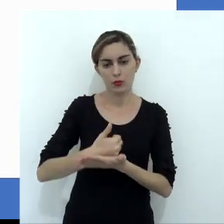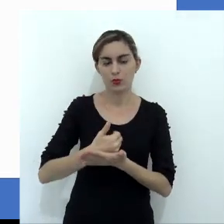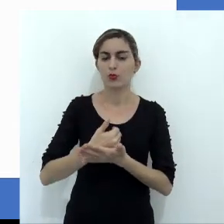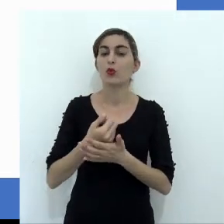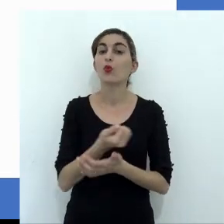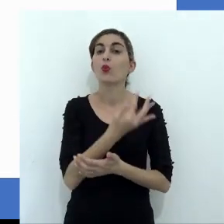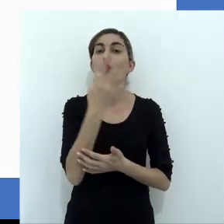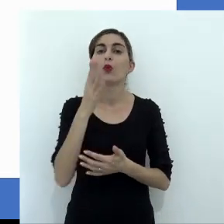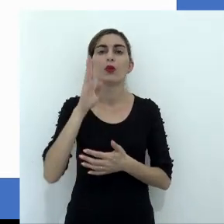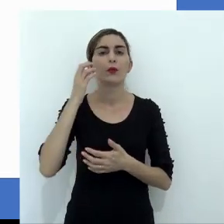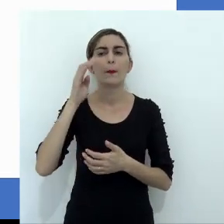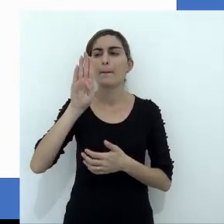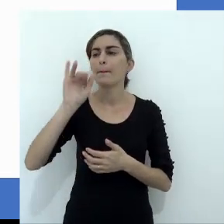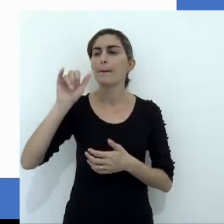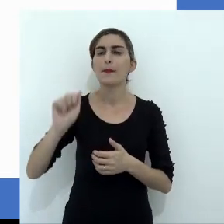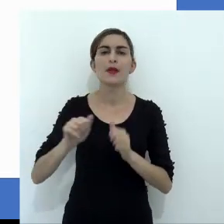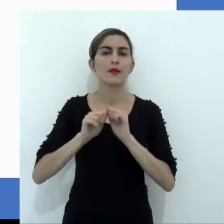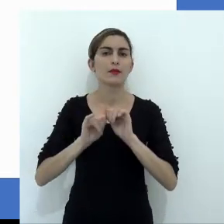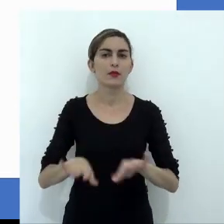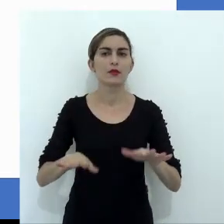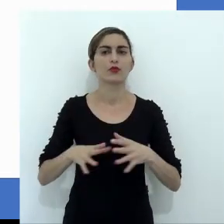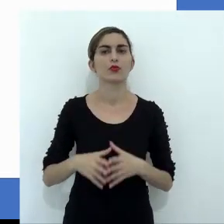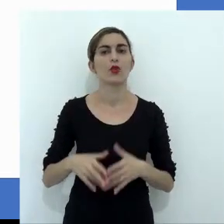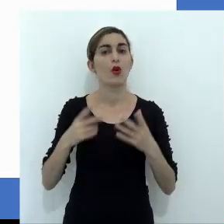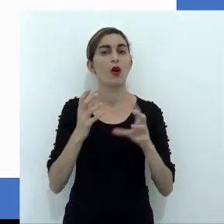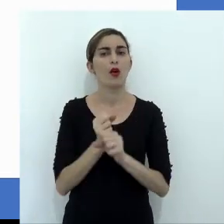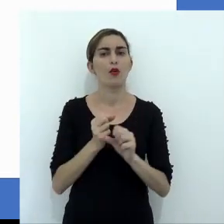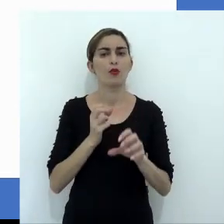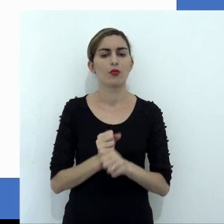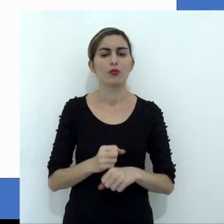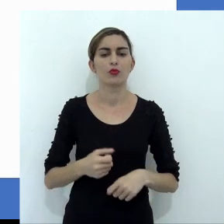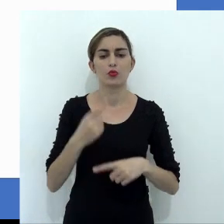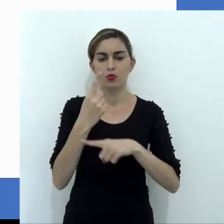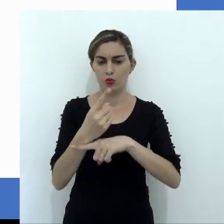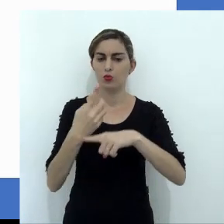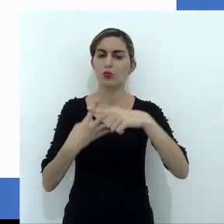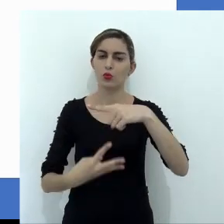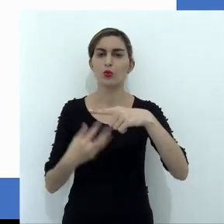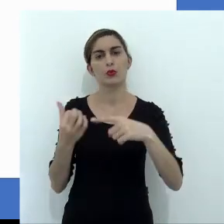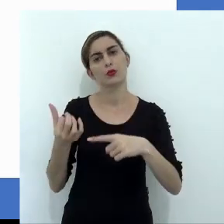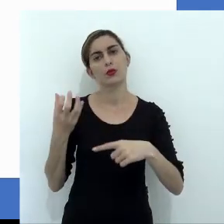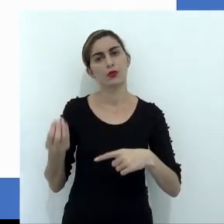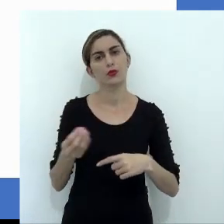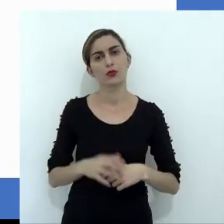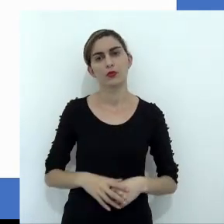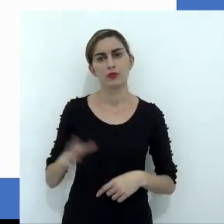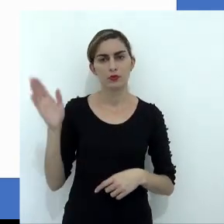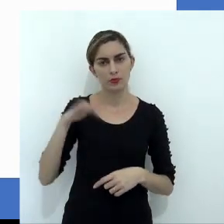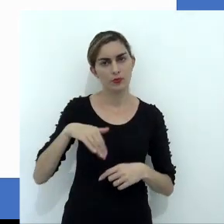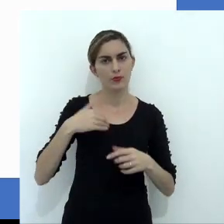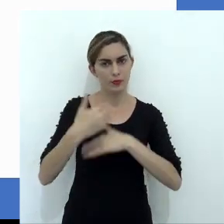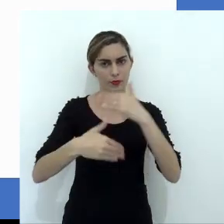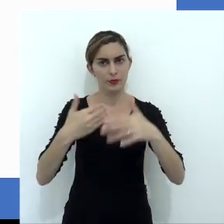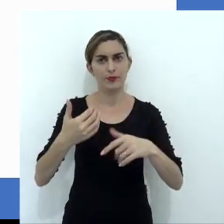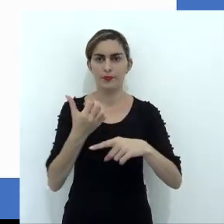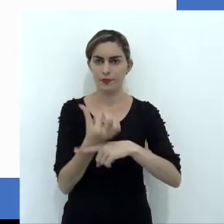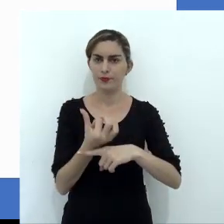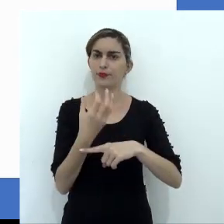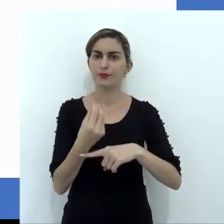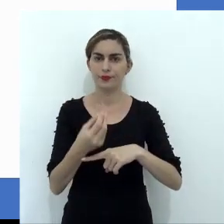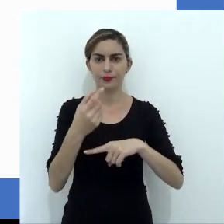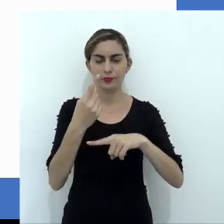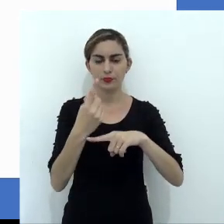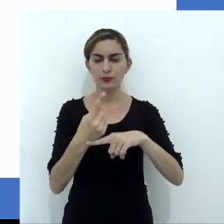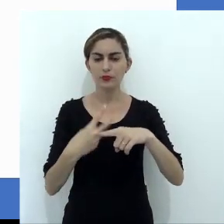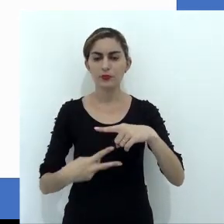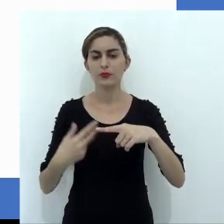aí, quanto Bia gastou? Vamos lá, o que é que a gente vai calcular? 1/4 de 60. Vamos lá para o nosso processo? 60 dividido